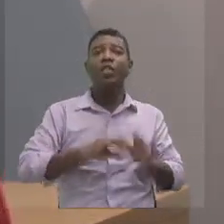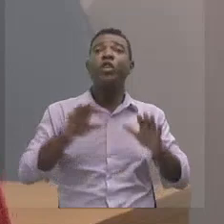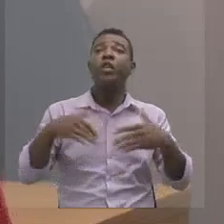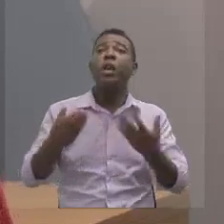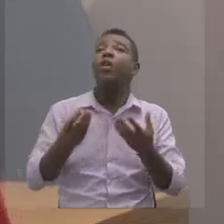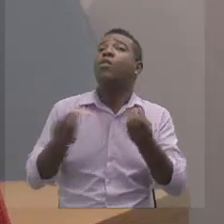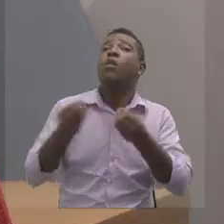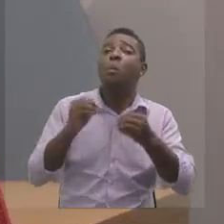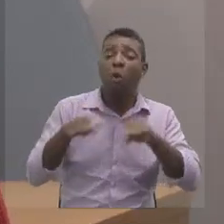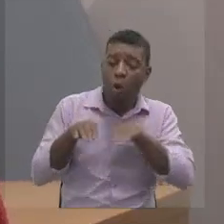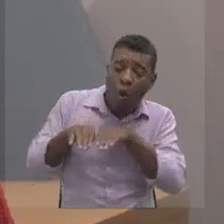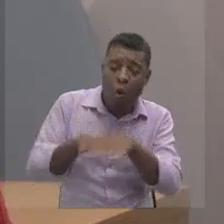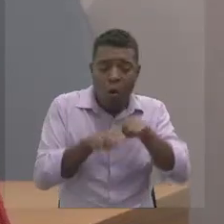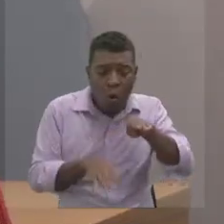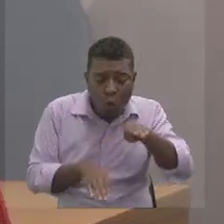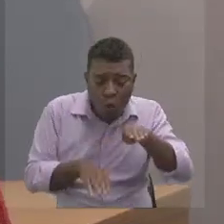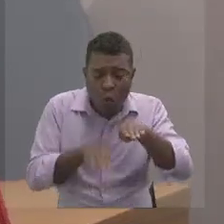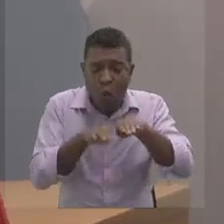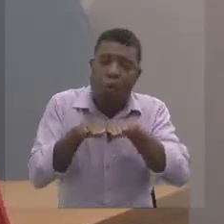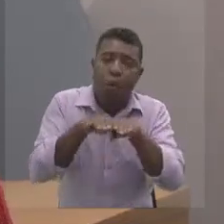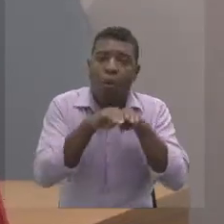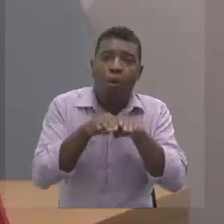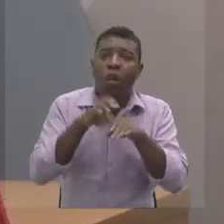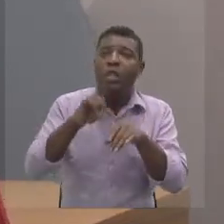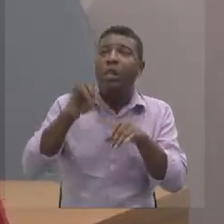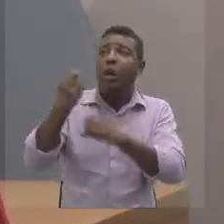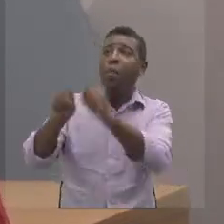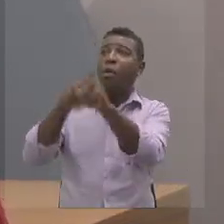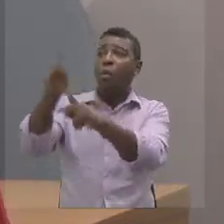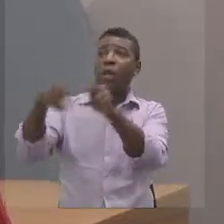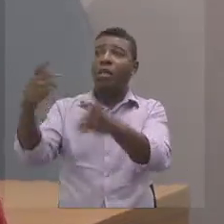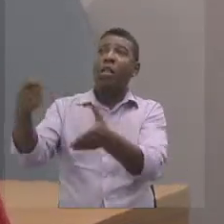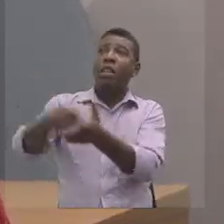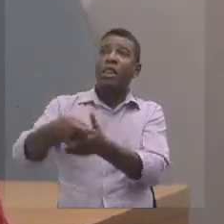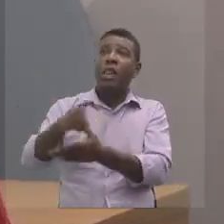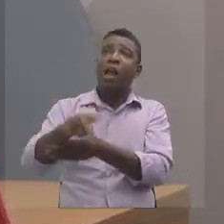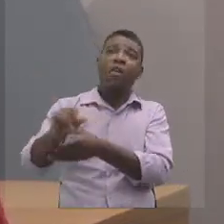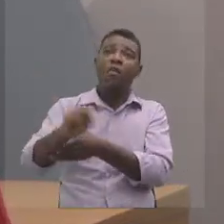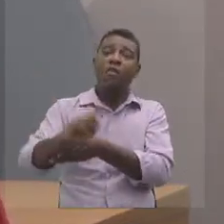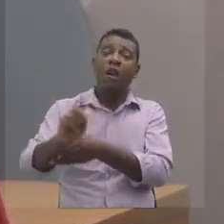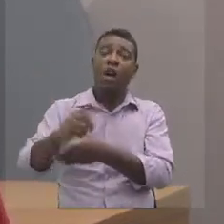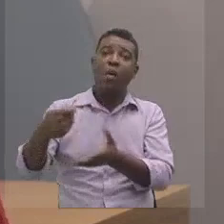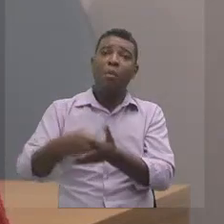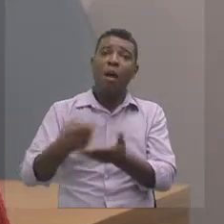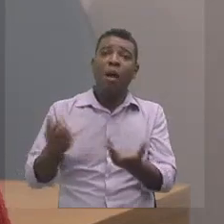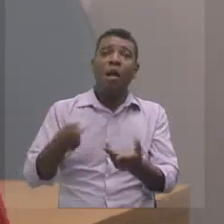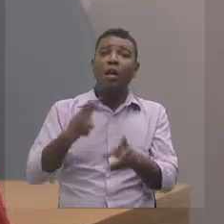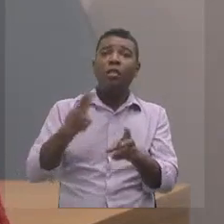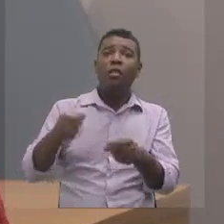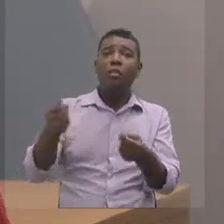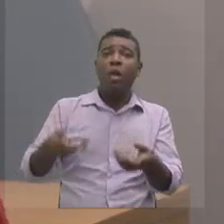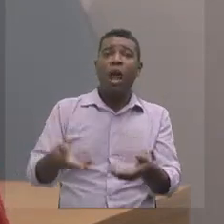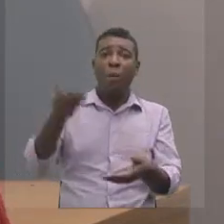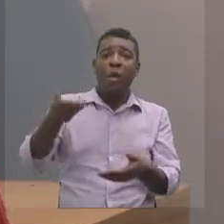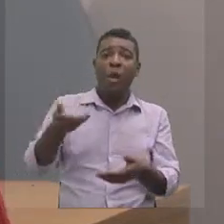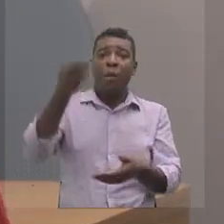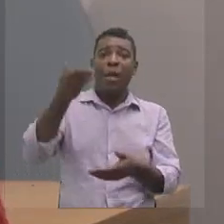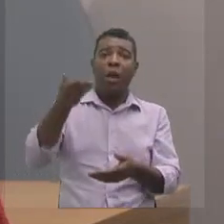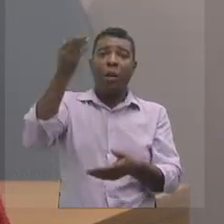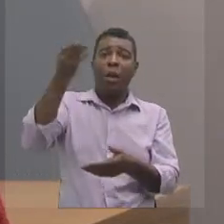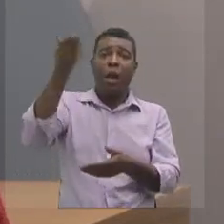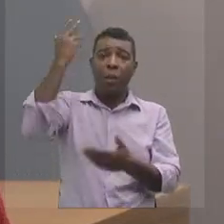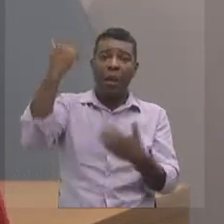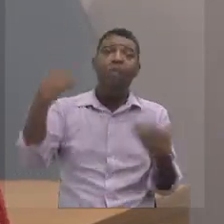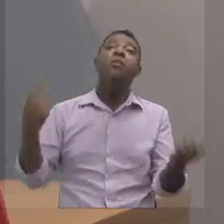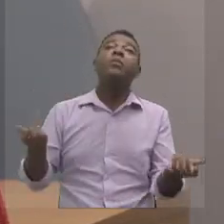é se não é a população que vai continuar pagando a conta por sucessivos aumentos de tarifa então além do dft a minha